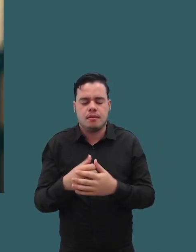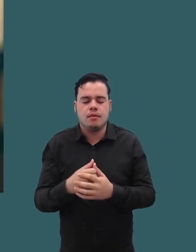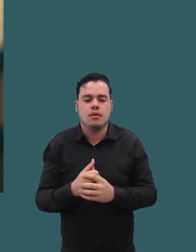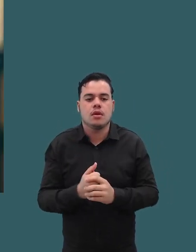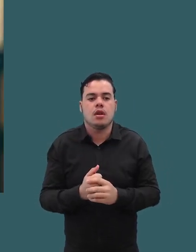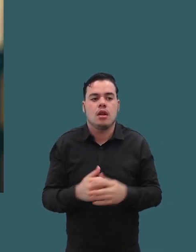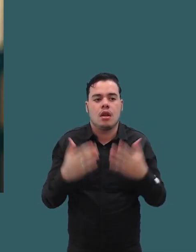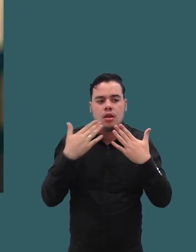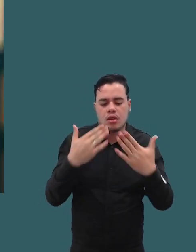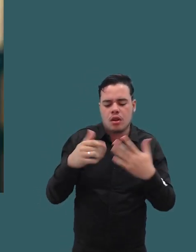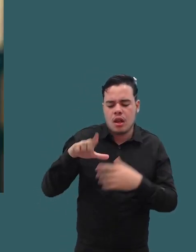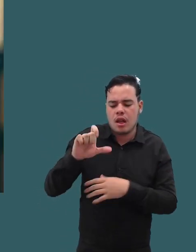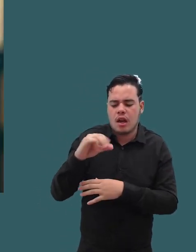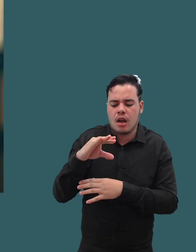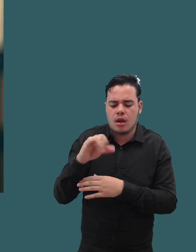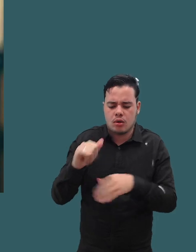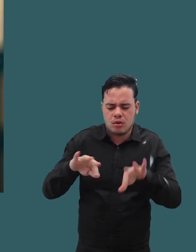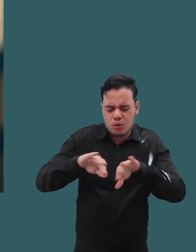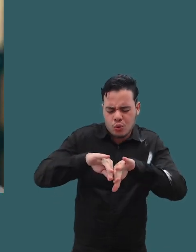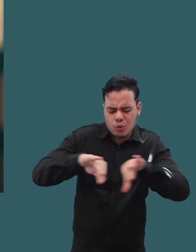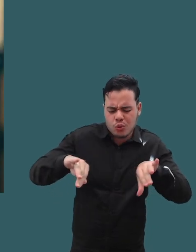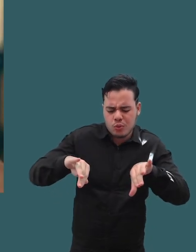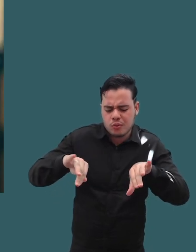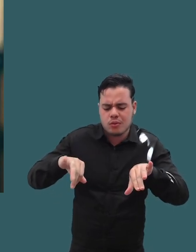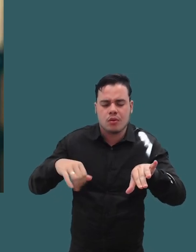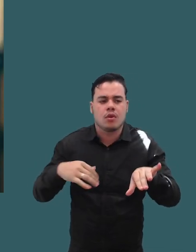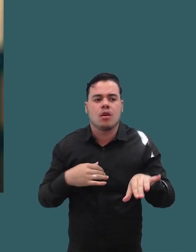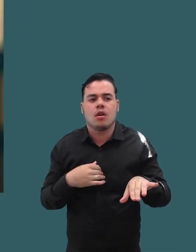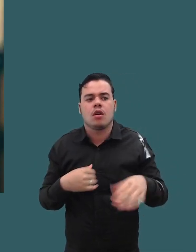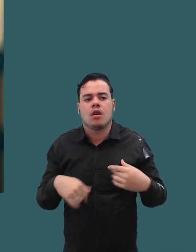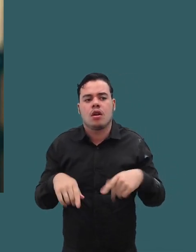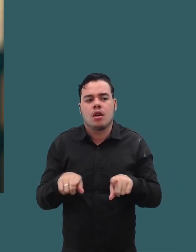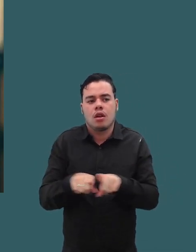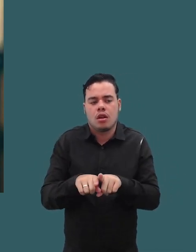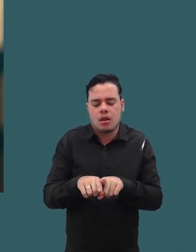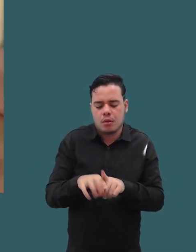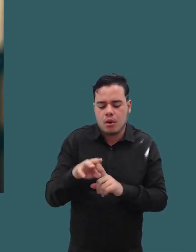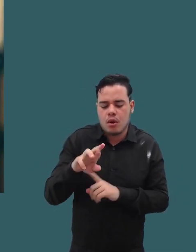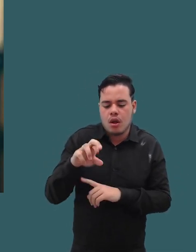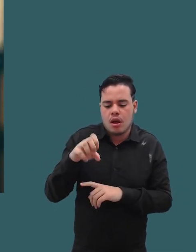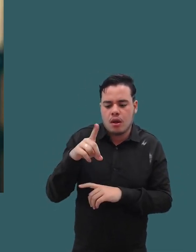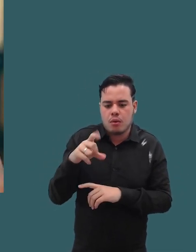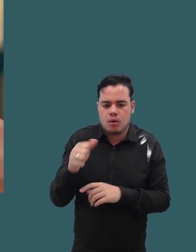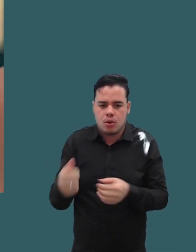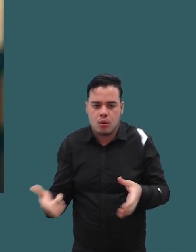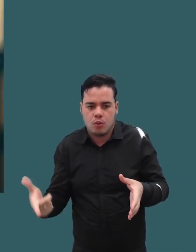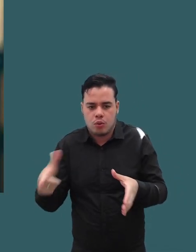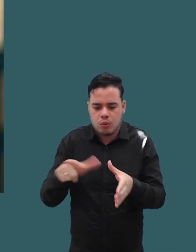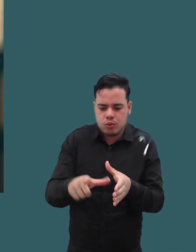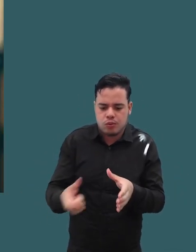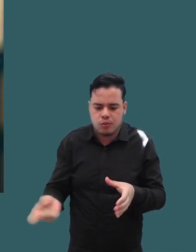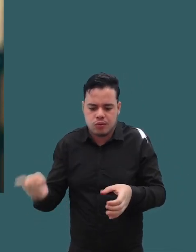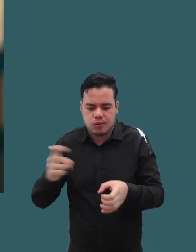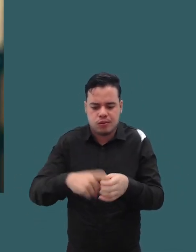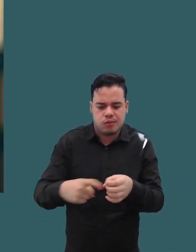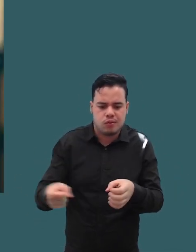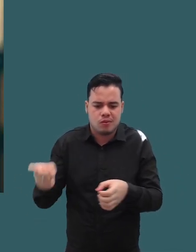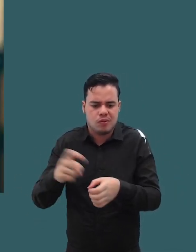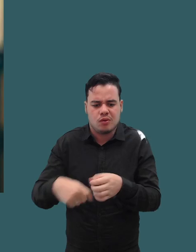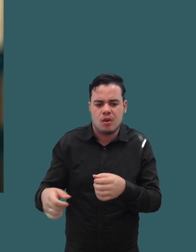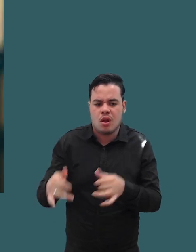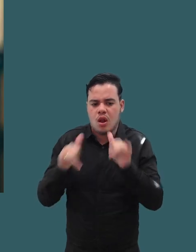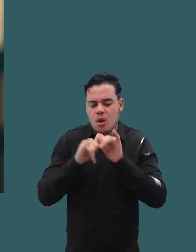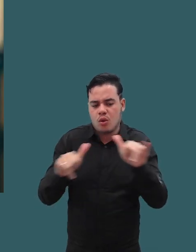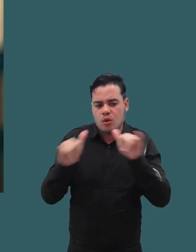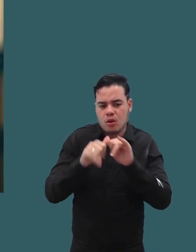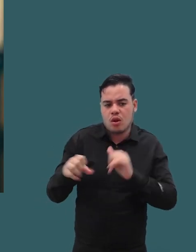áreas, lacunas e virtudes. Portanto, eles são um repositório de informações e de dicas